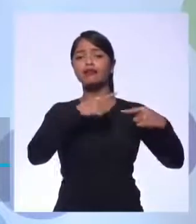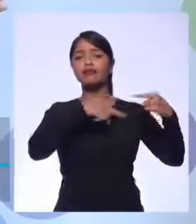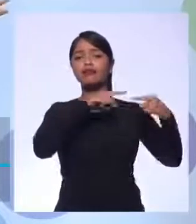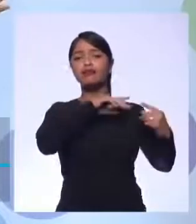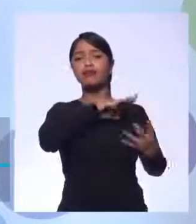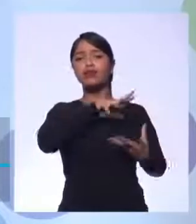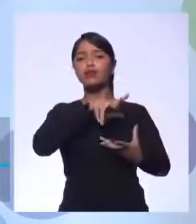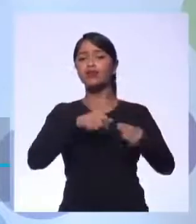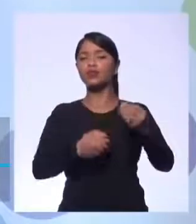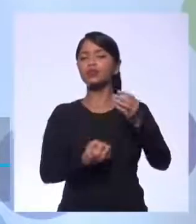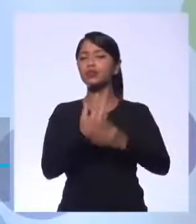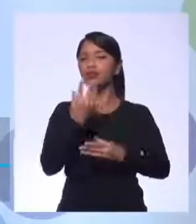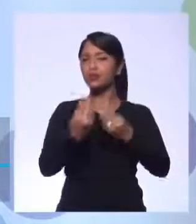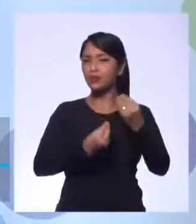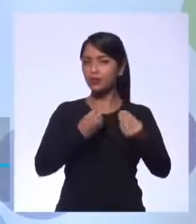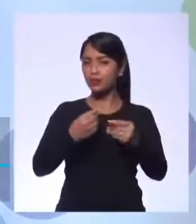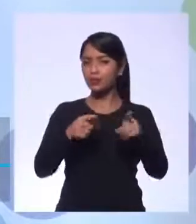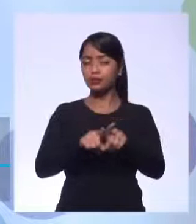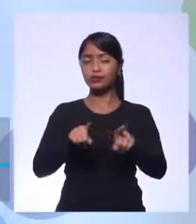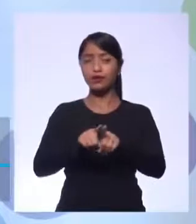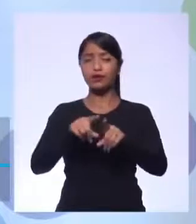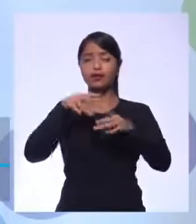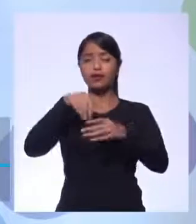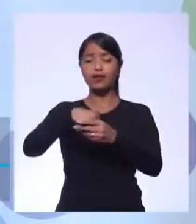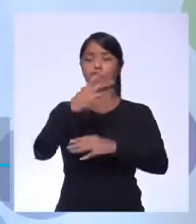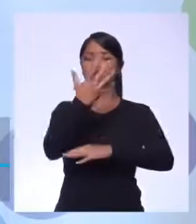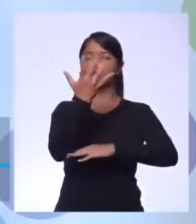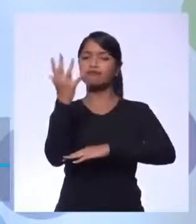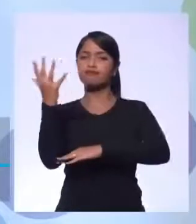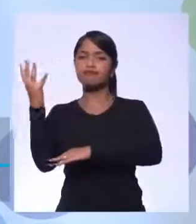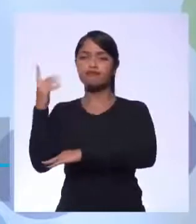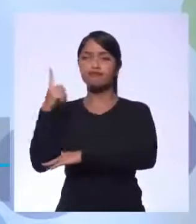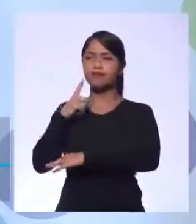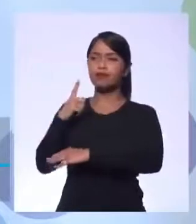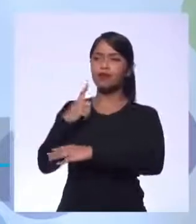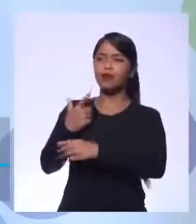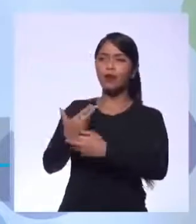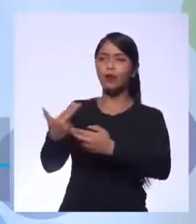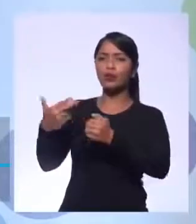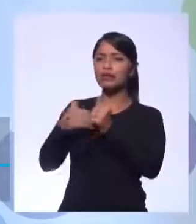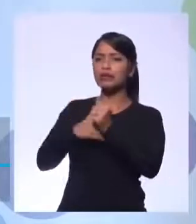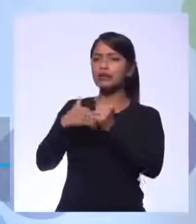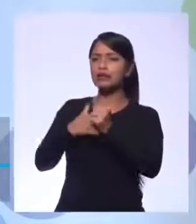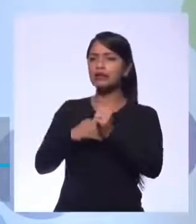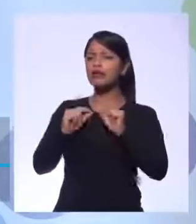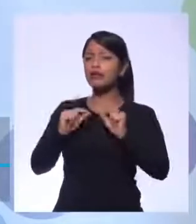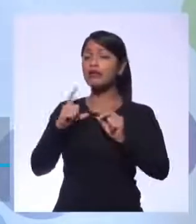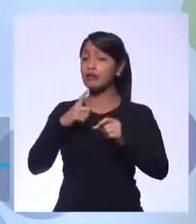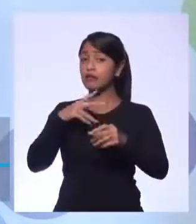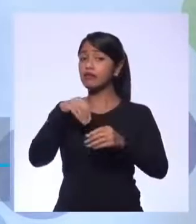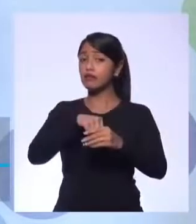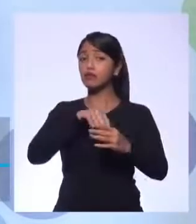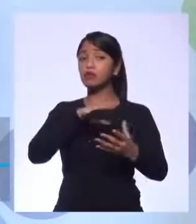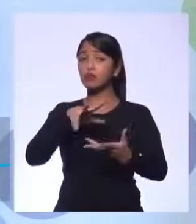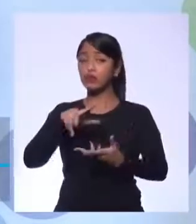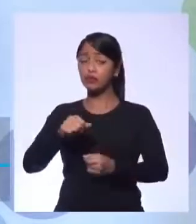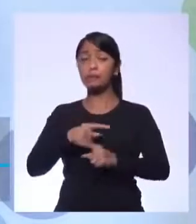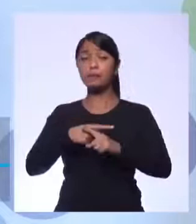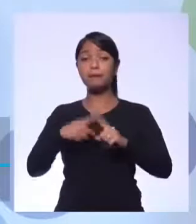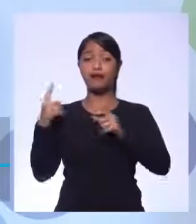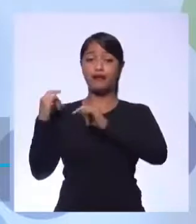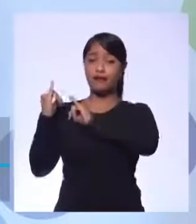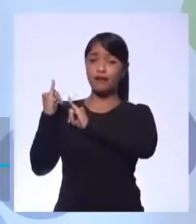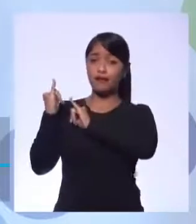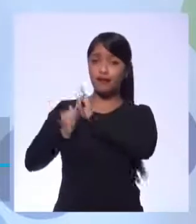forças que a gente tem aqui na natureza, tá? Mas isso que está no nosso mundo. Já a lenda é